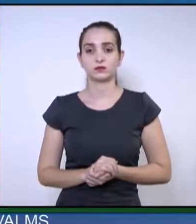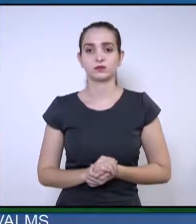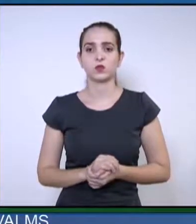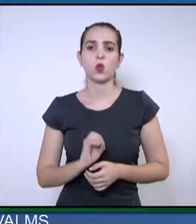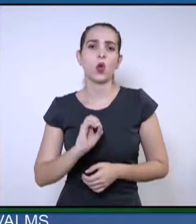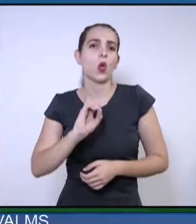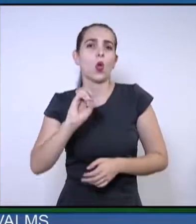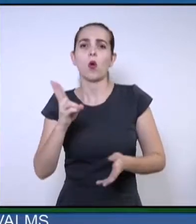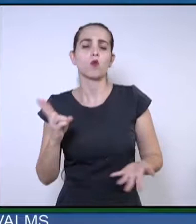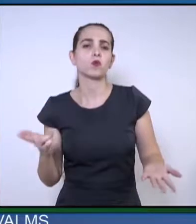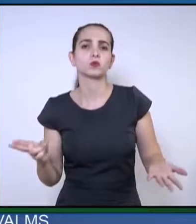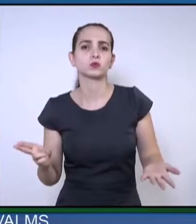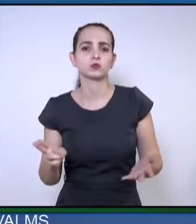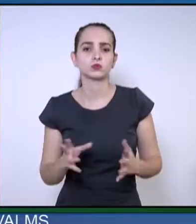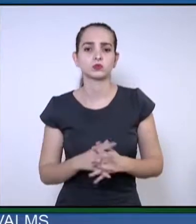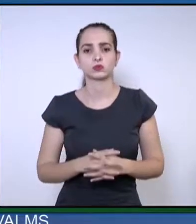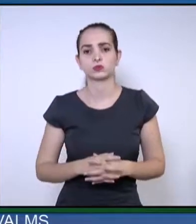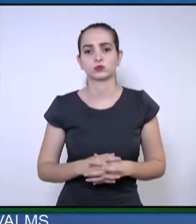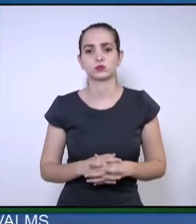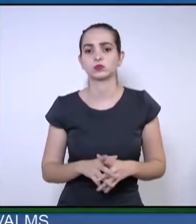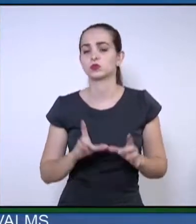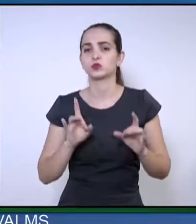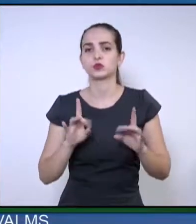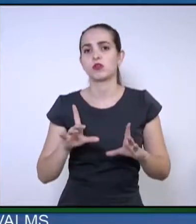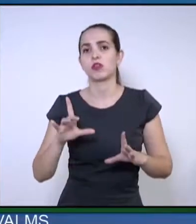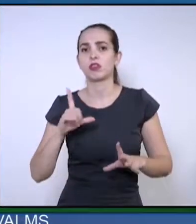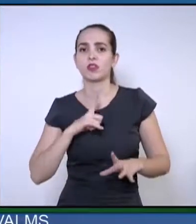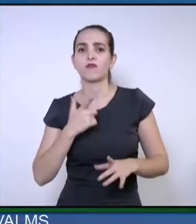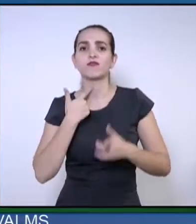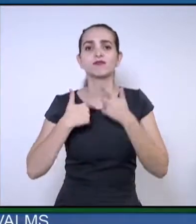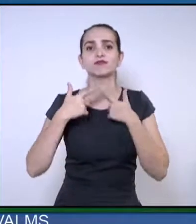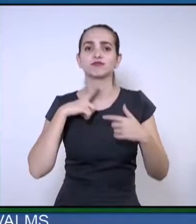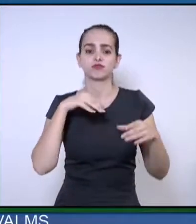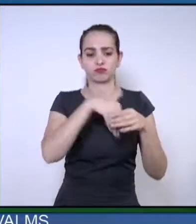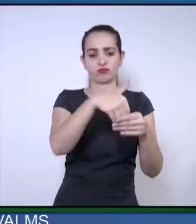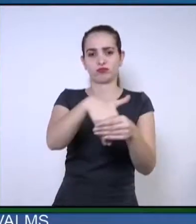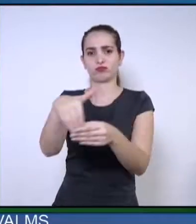Ou será que é mais um ato eleitoreiro?